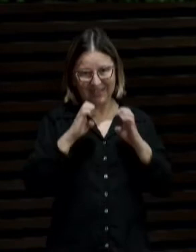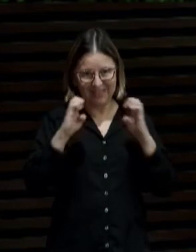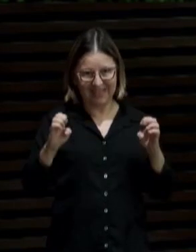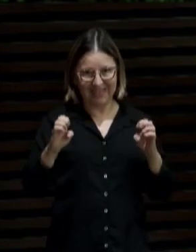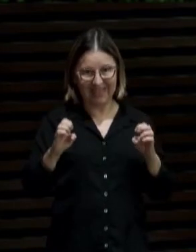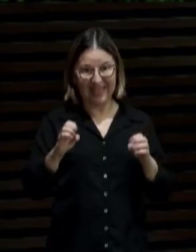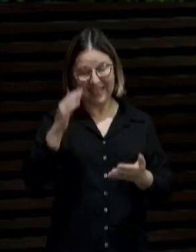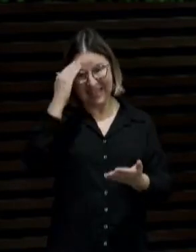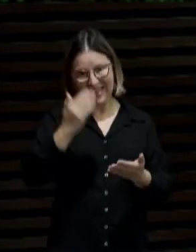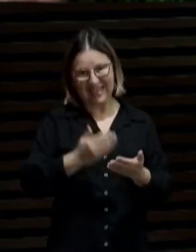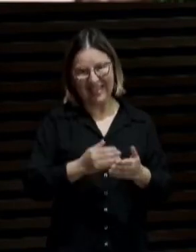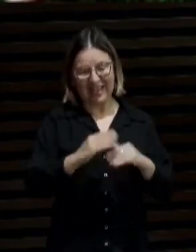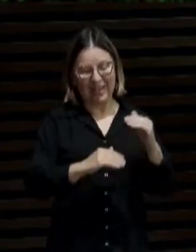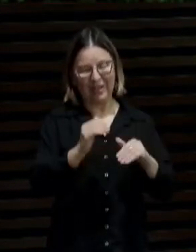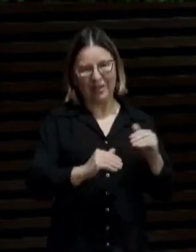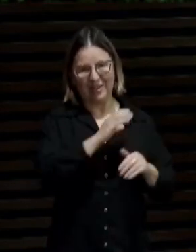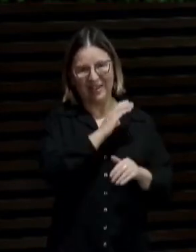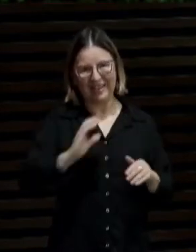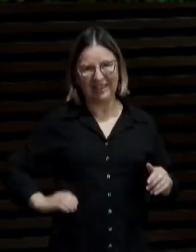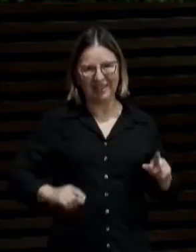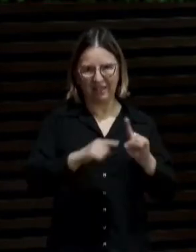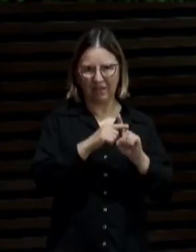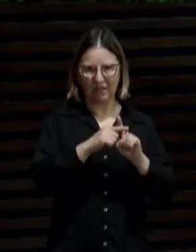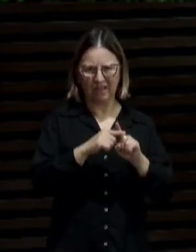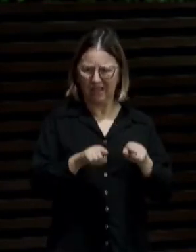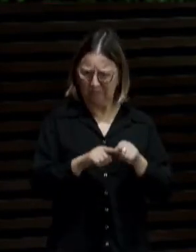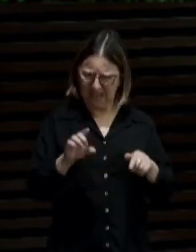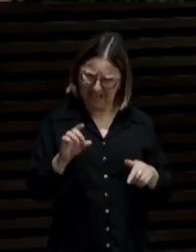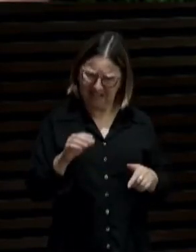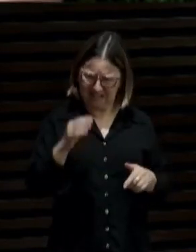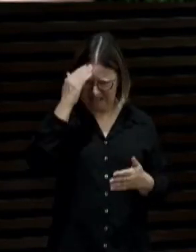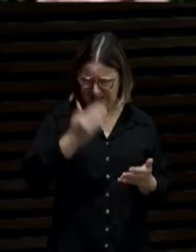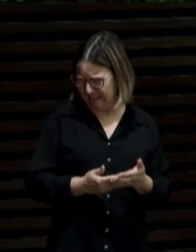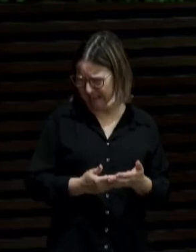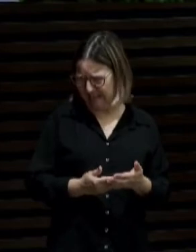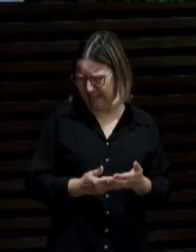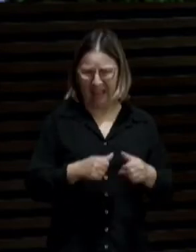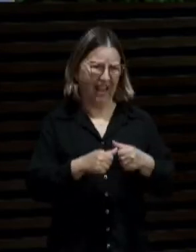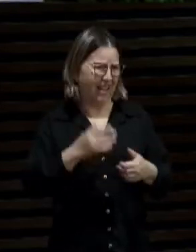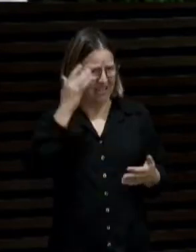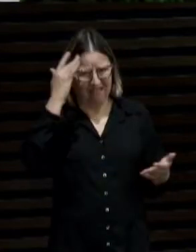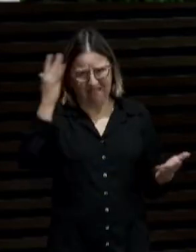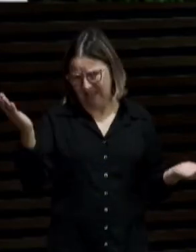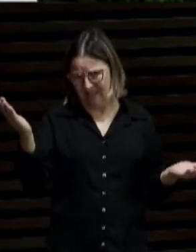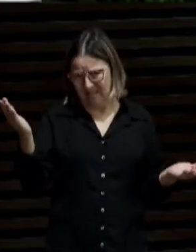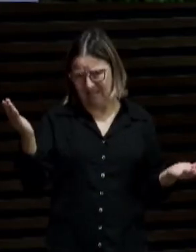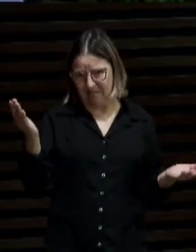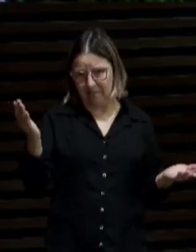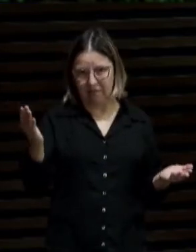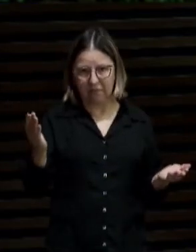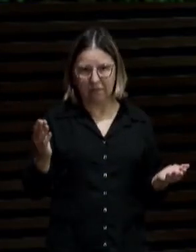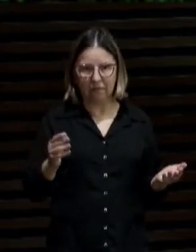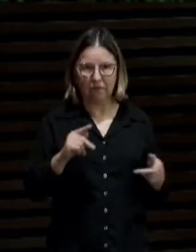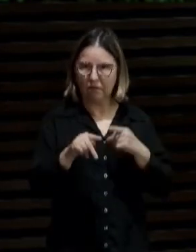fez. É só crer. Mas isso aí é fácil demais. Você acredita nisso? Você acredita que é